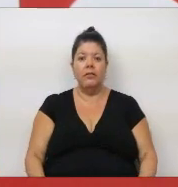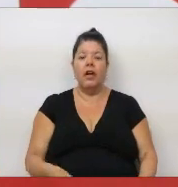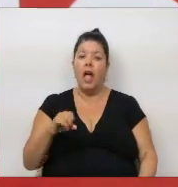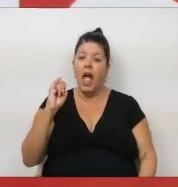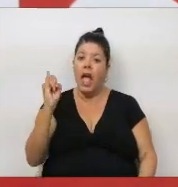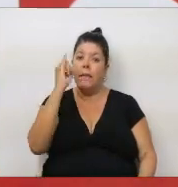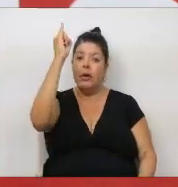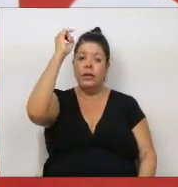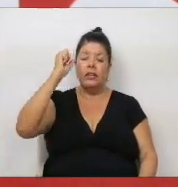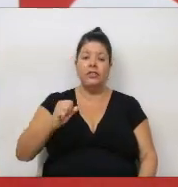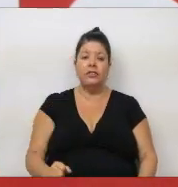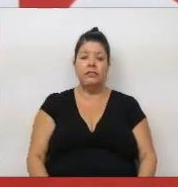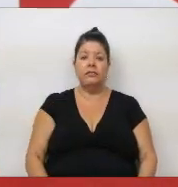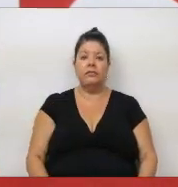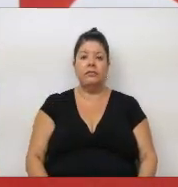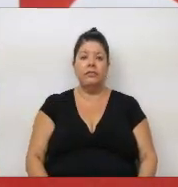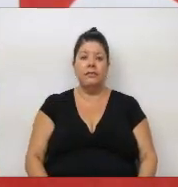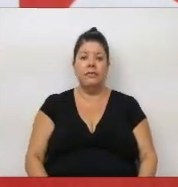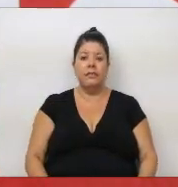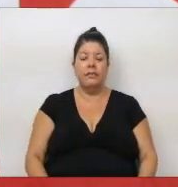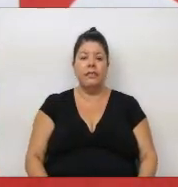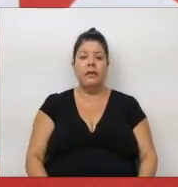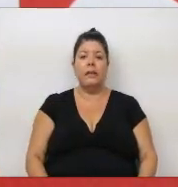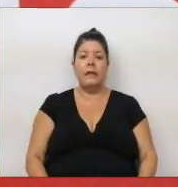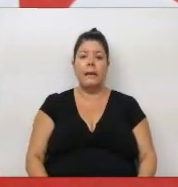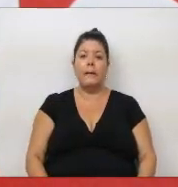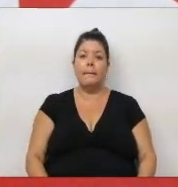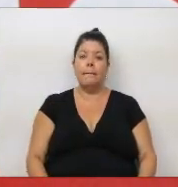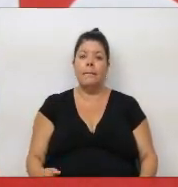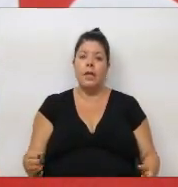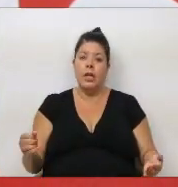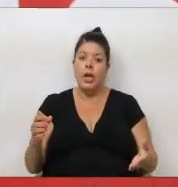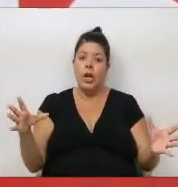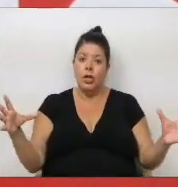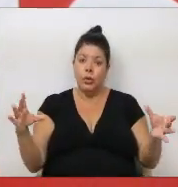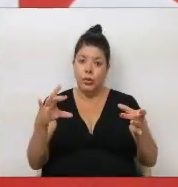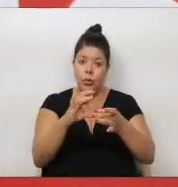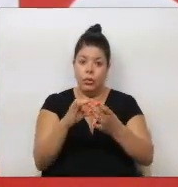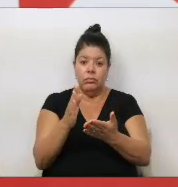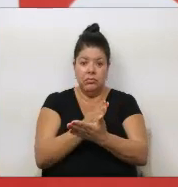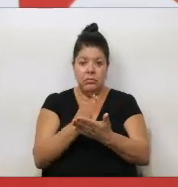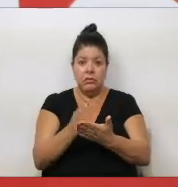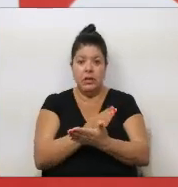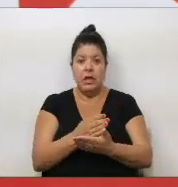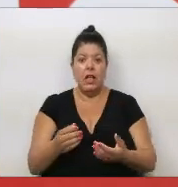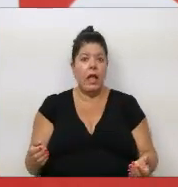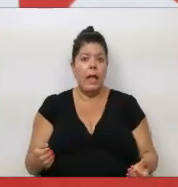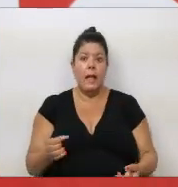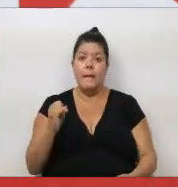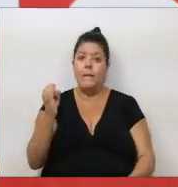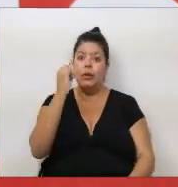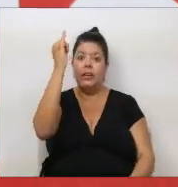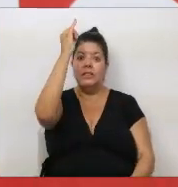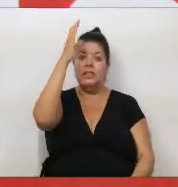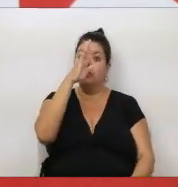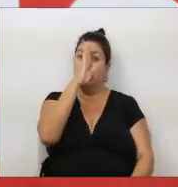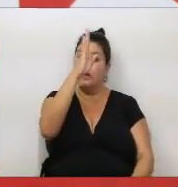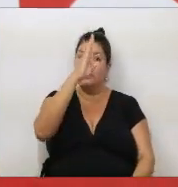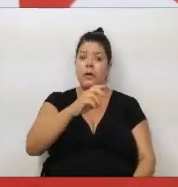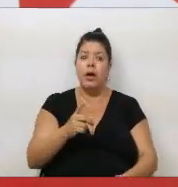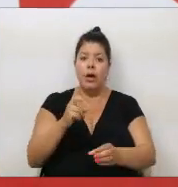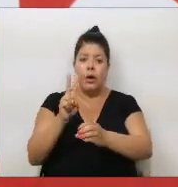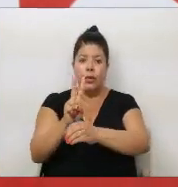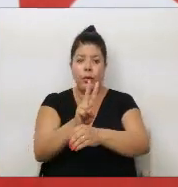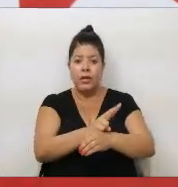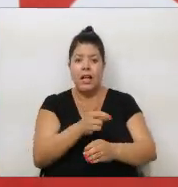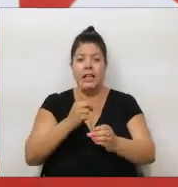né, através desses mecanismos todos, ela é riquíssima. Cuidar da cidade, transformar